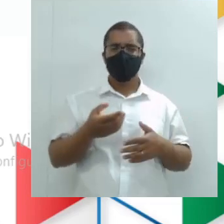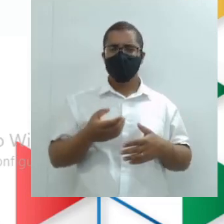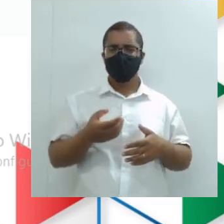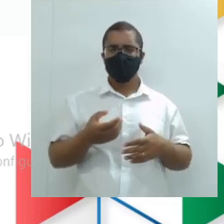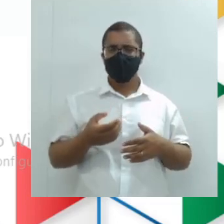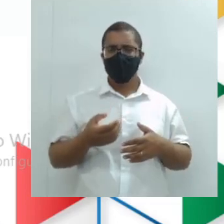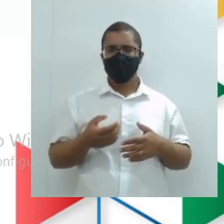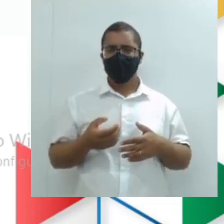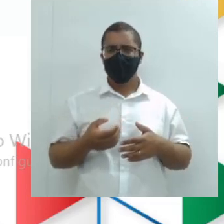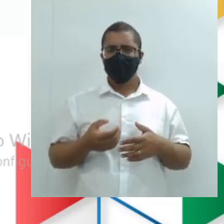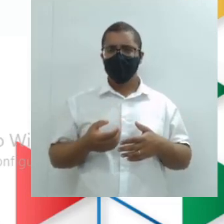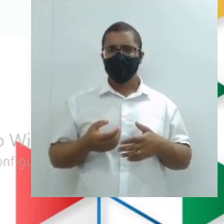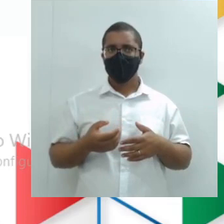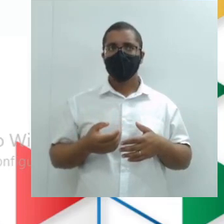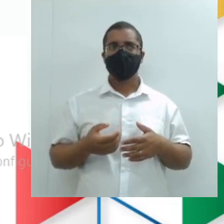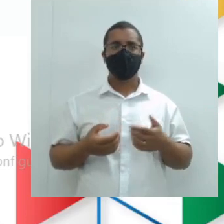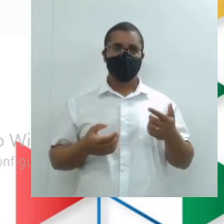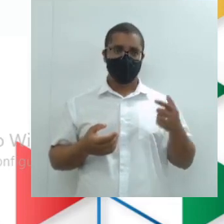menos 8?